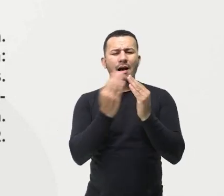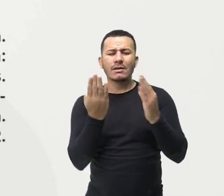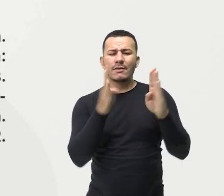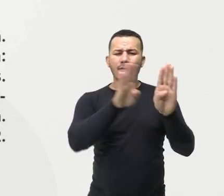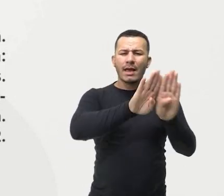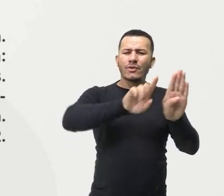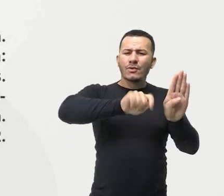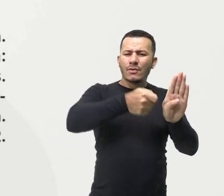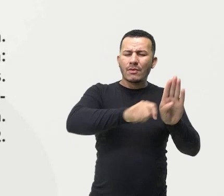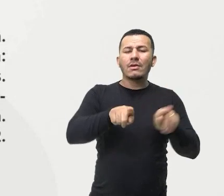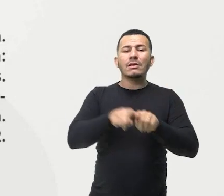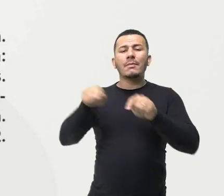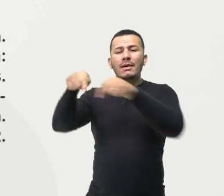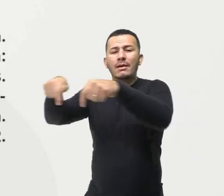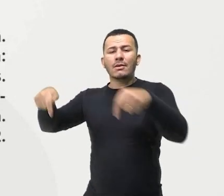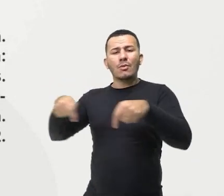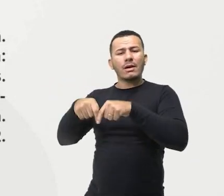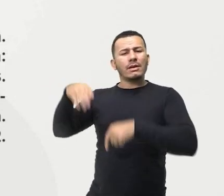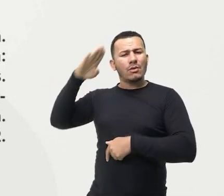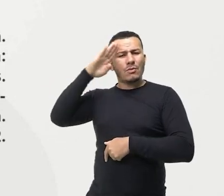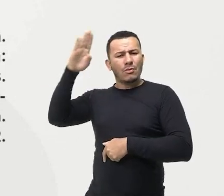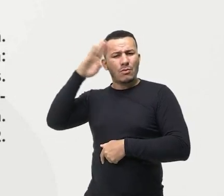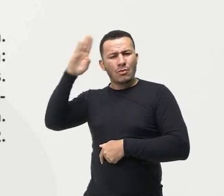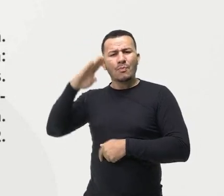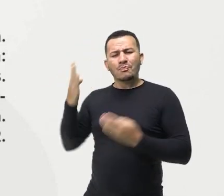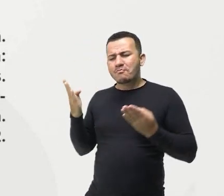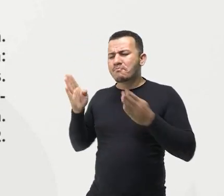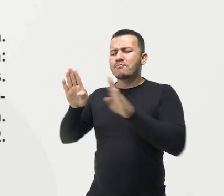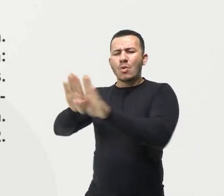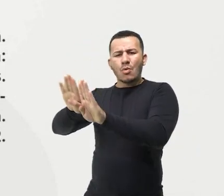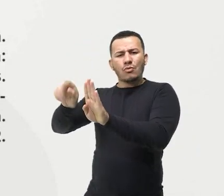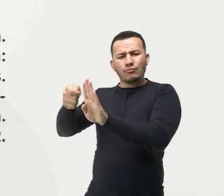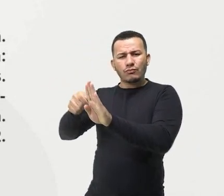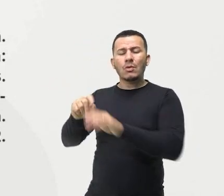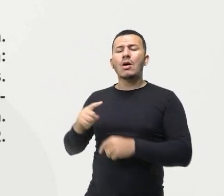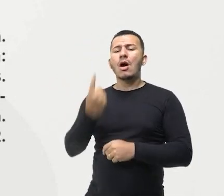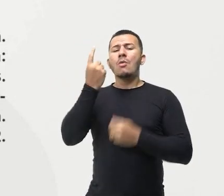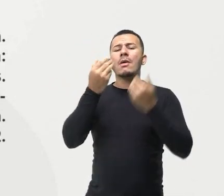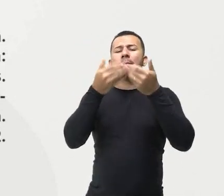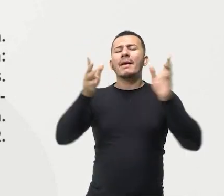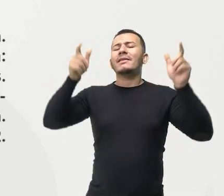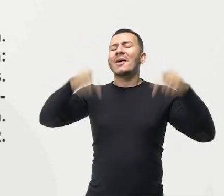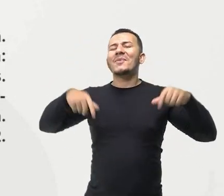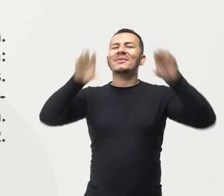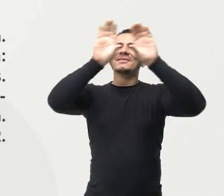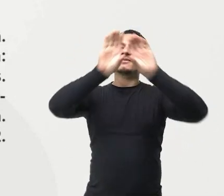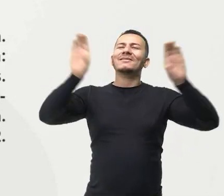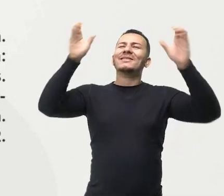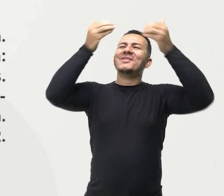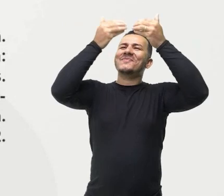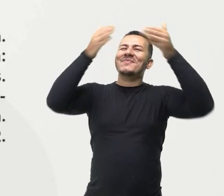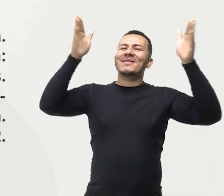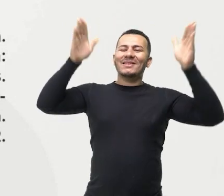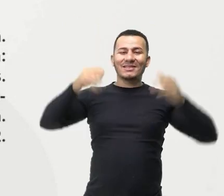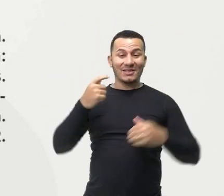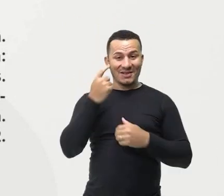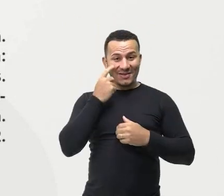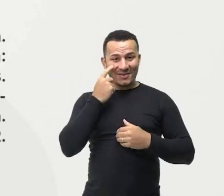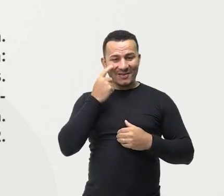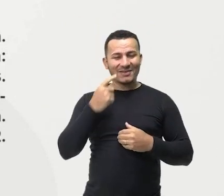a frente do quartel, fecho tudo no mundo, só vivo aberta no céu. Olha só, outra rima aqui, essa